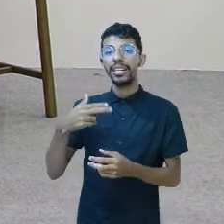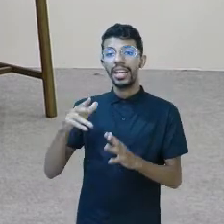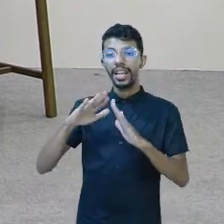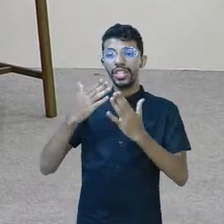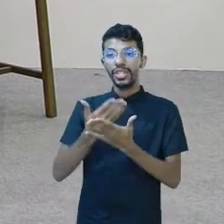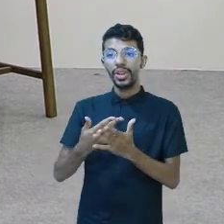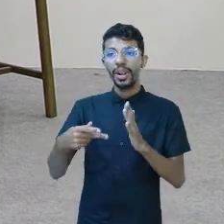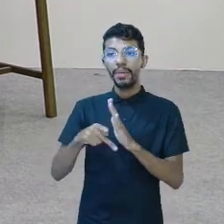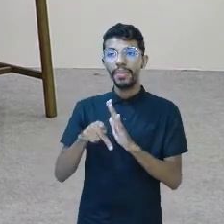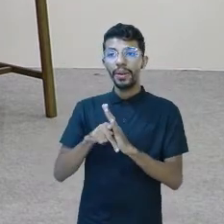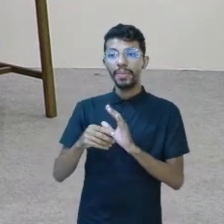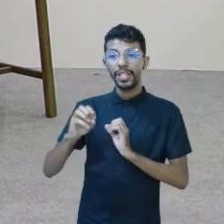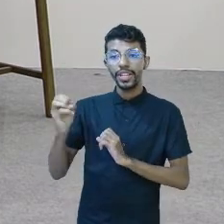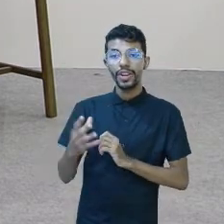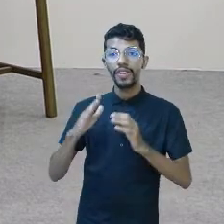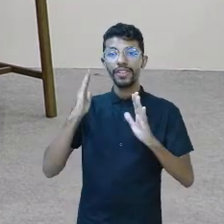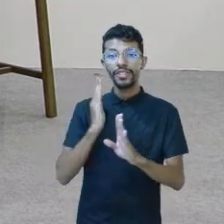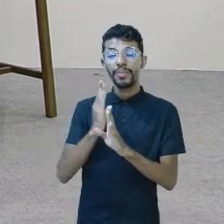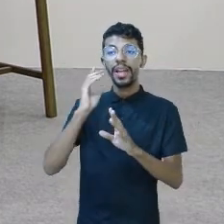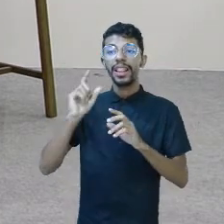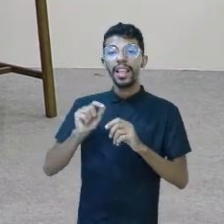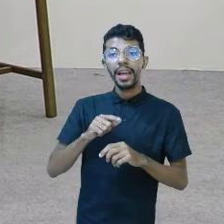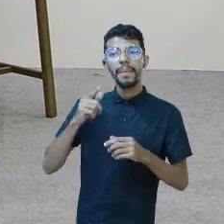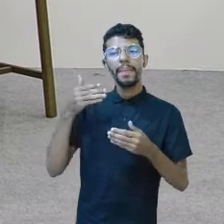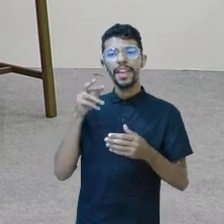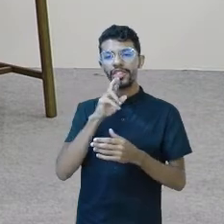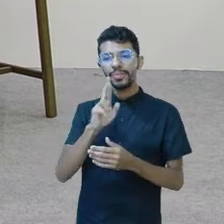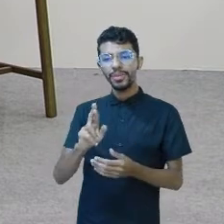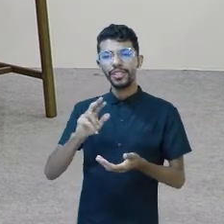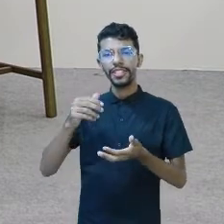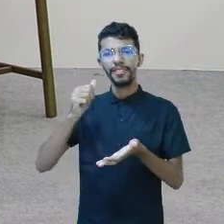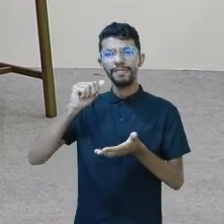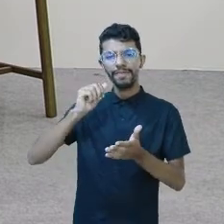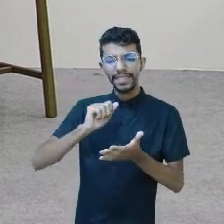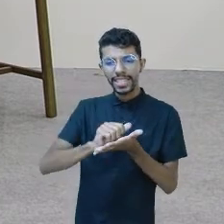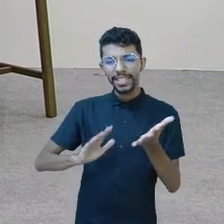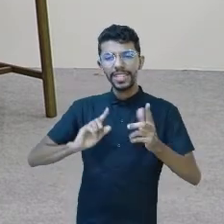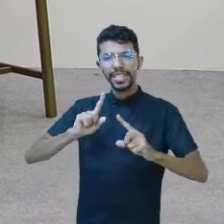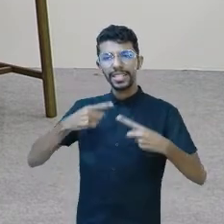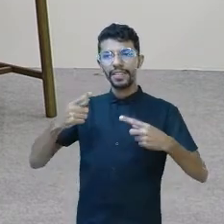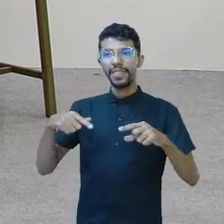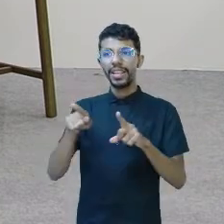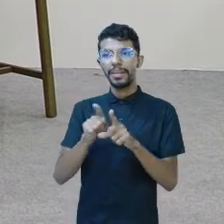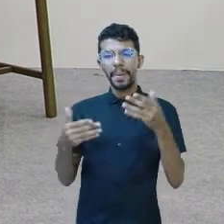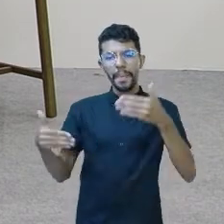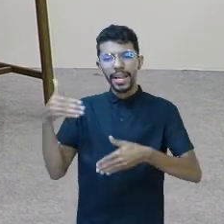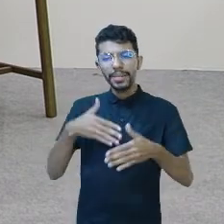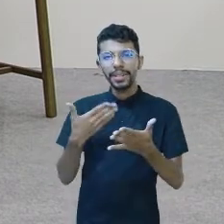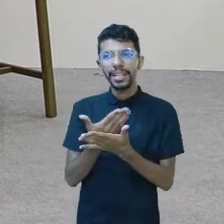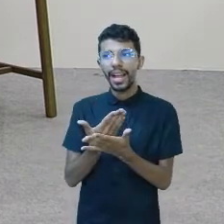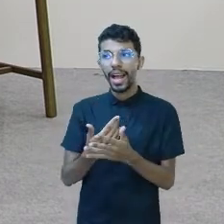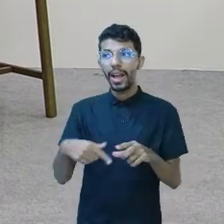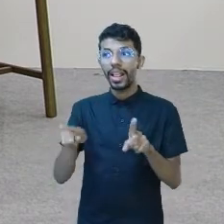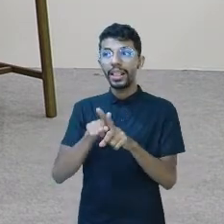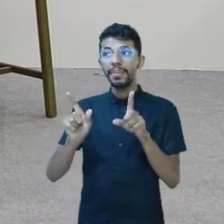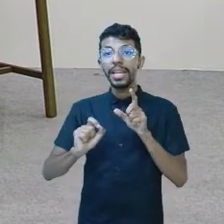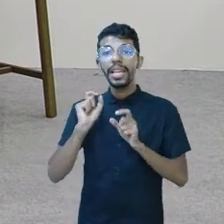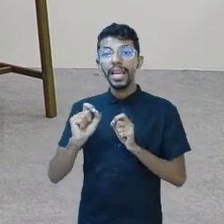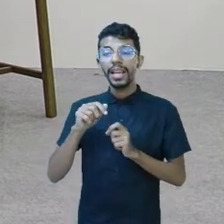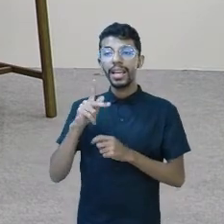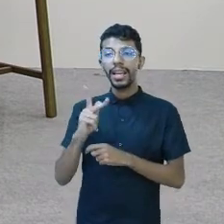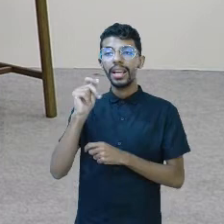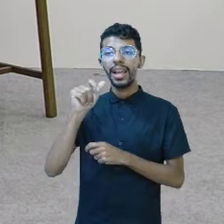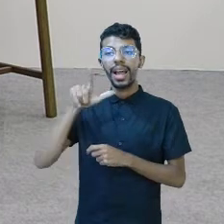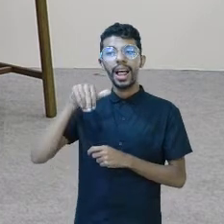os desafios, participando da aula. Muito obrigado, Nancy. Também Kaline, da Escola Municipal